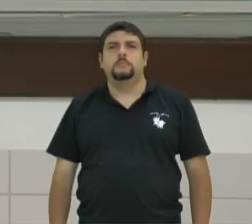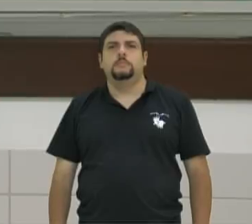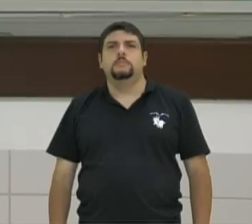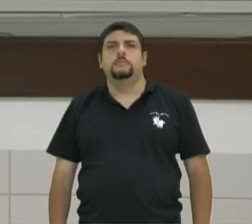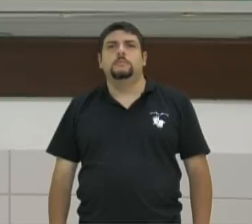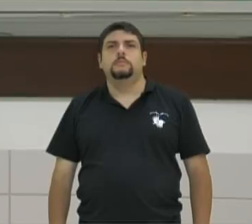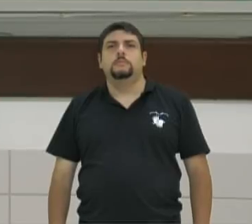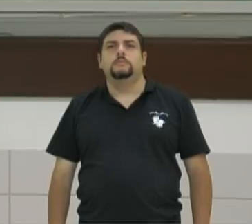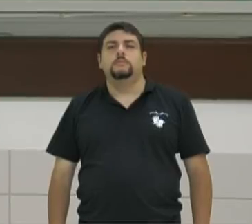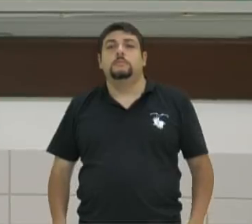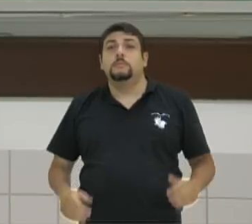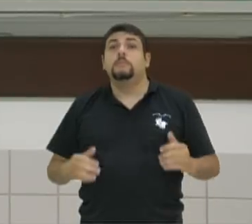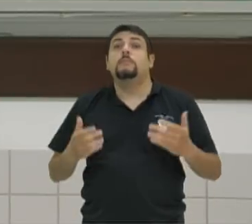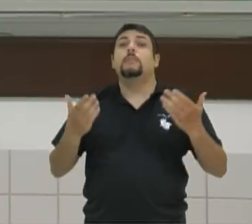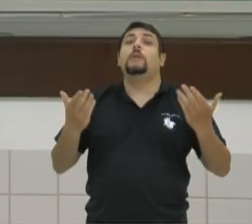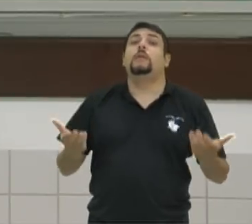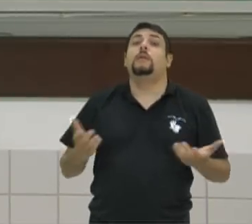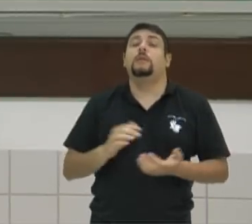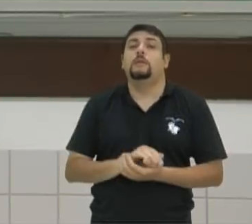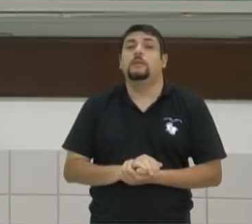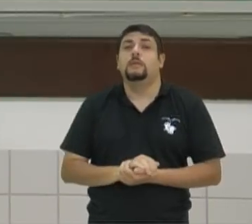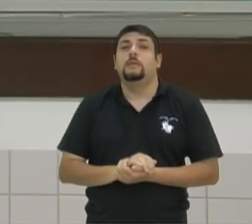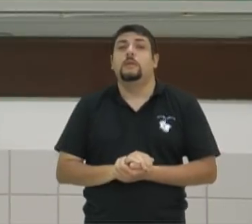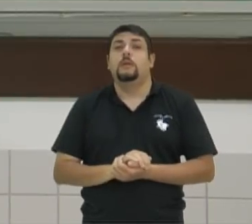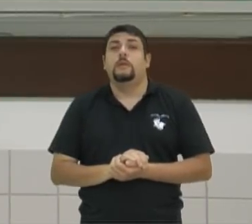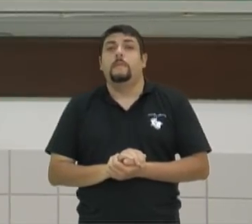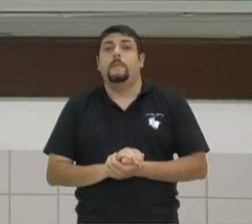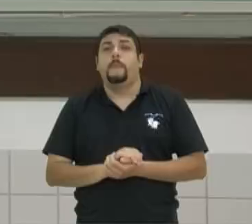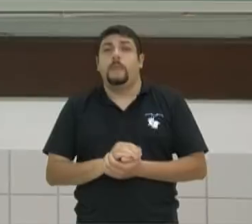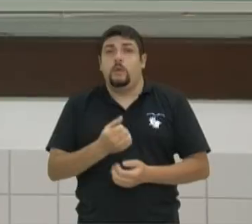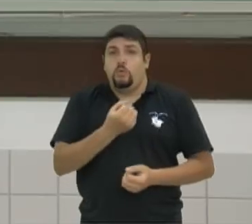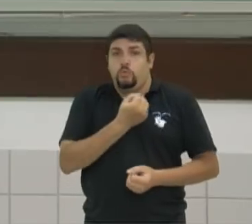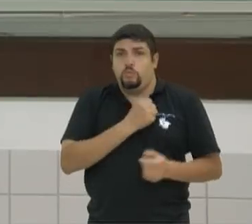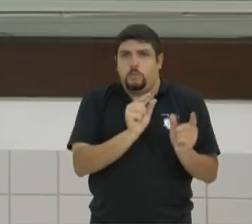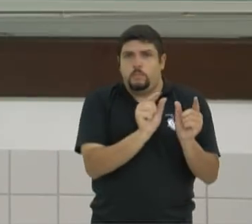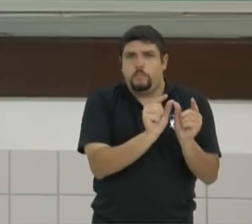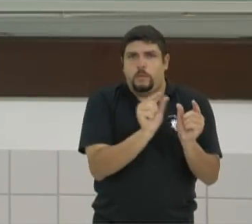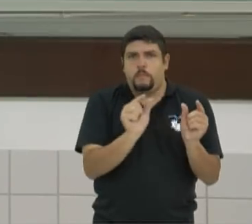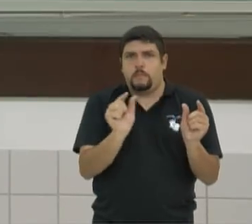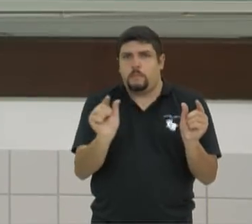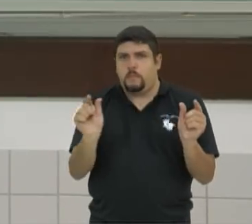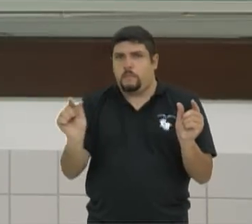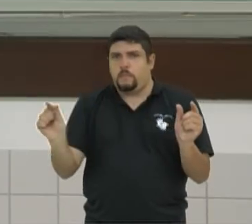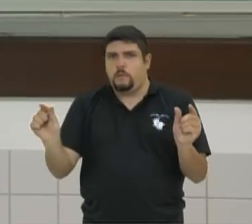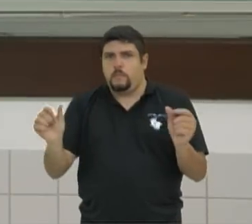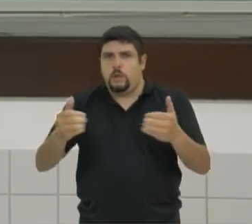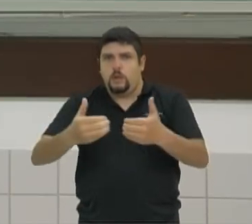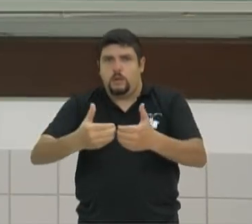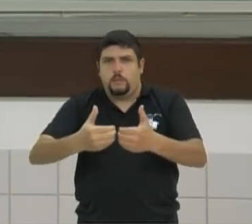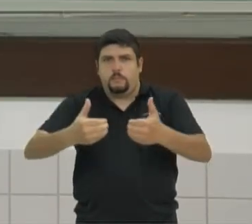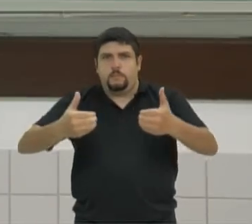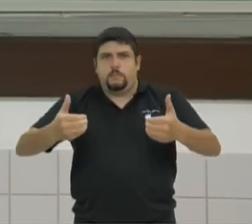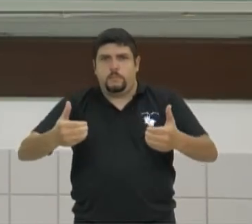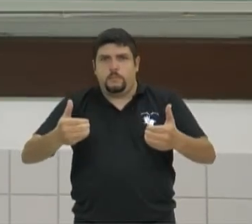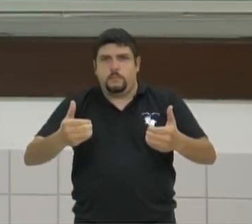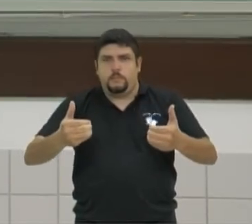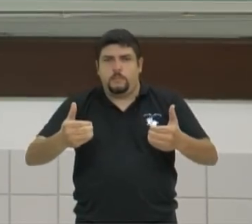E aí, pessoal, quem que é a medida que divide o rol em quantidades